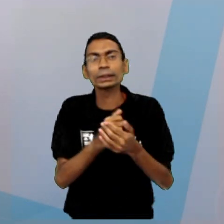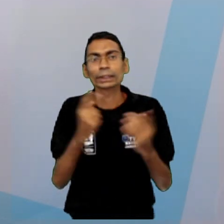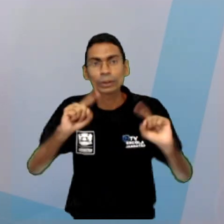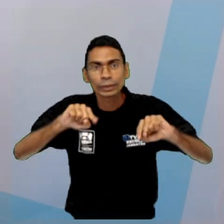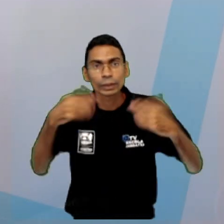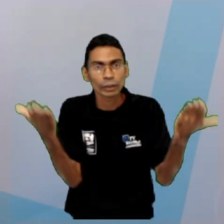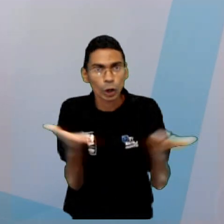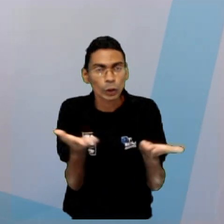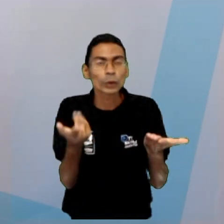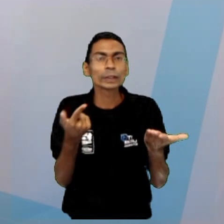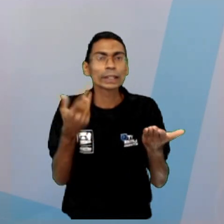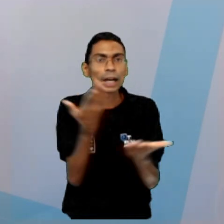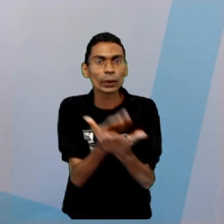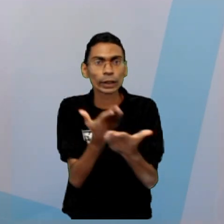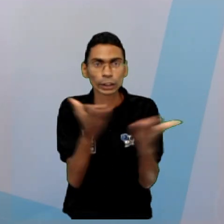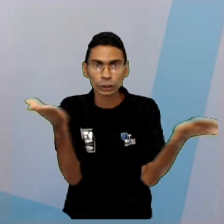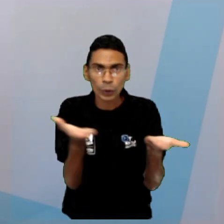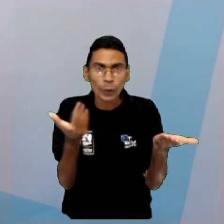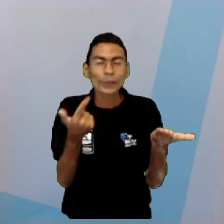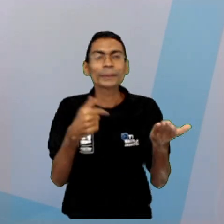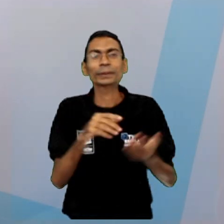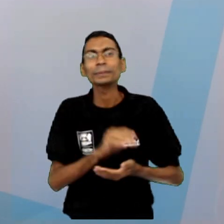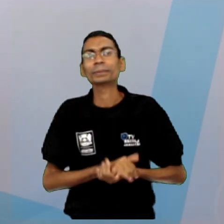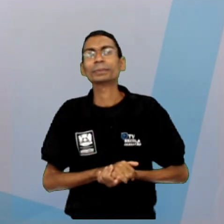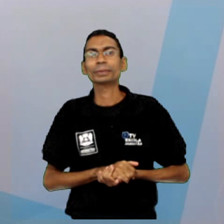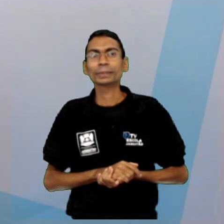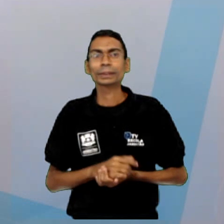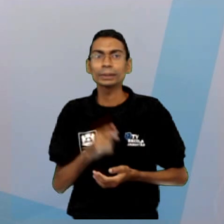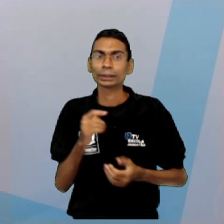desafio e essa é a aula de hoje. Eu espero que vocês tenham